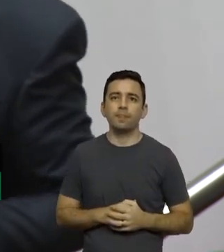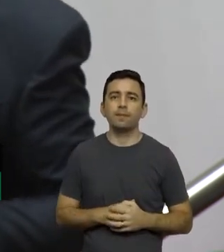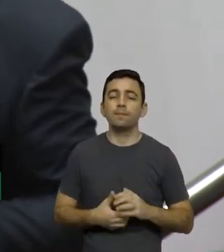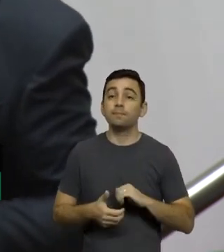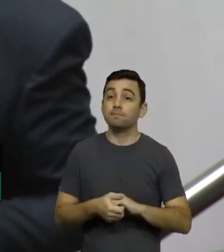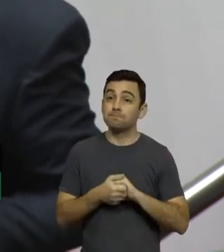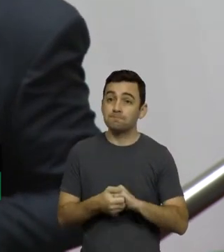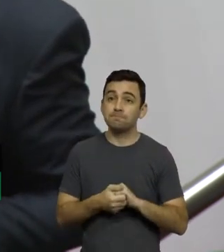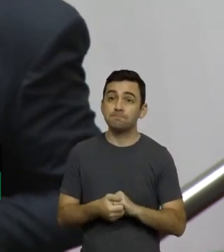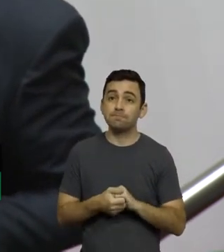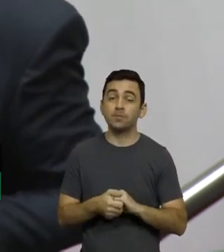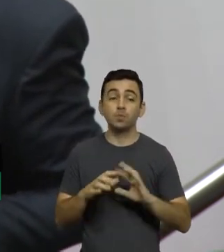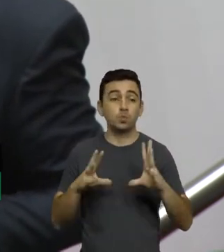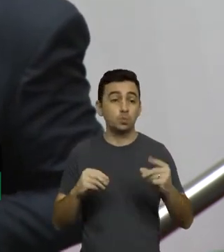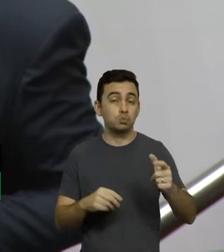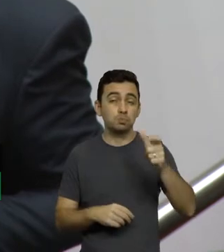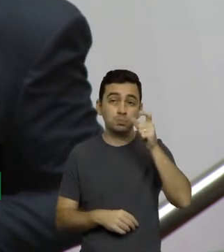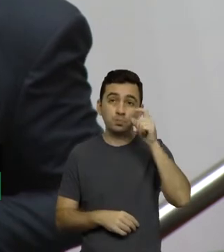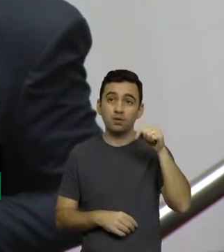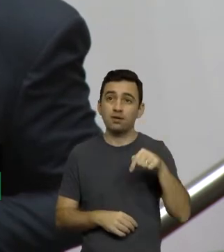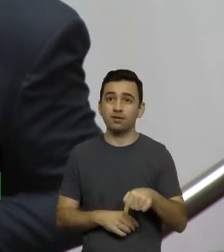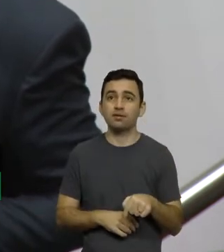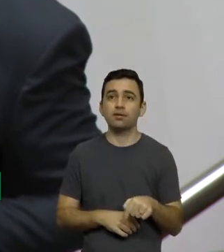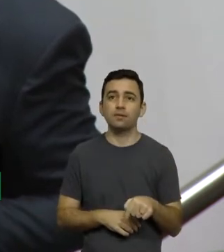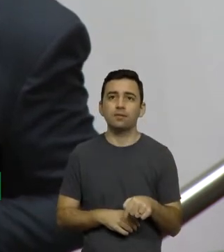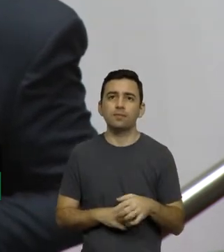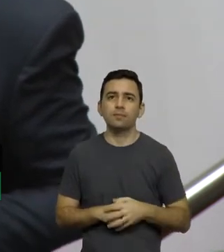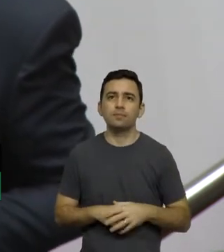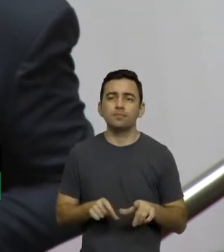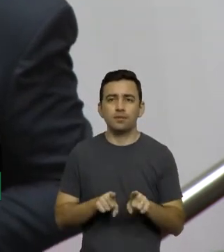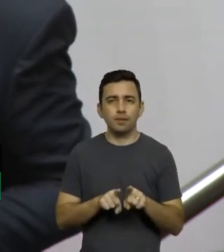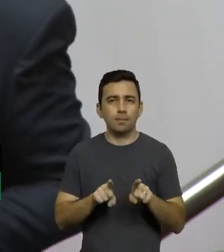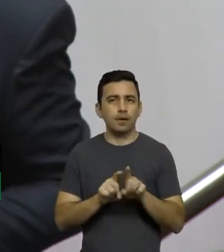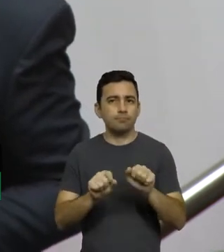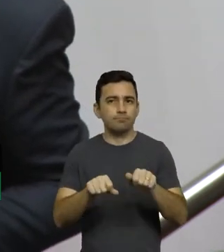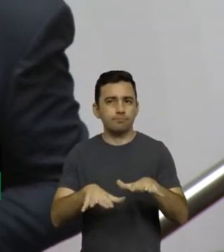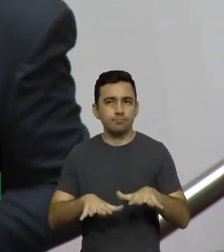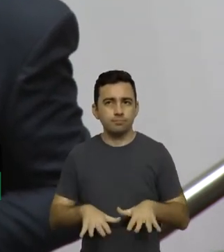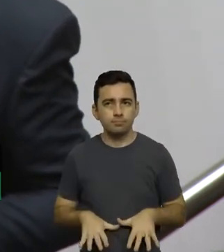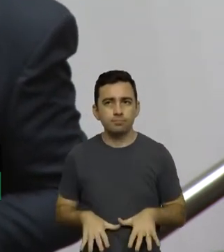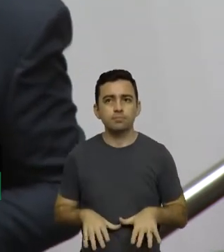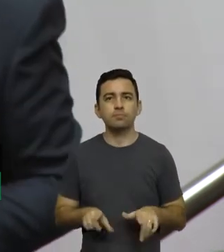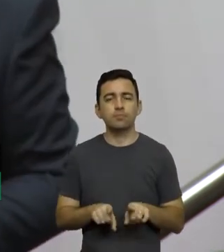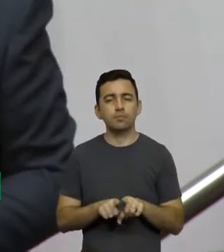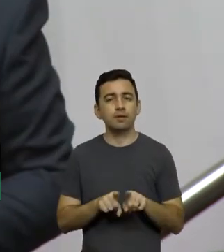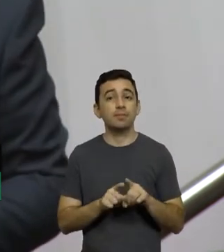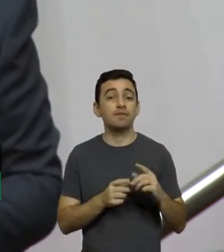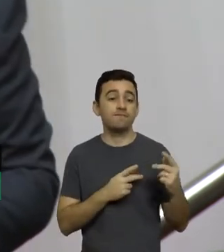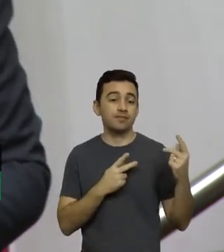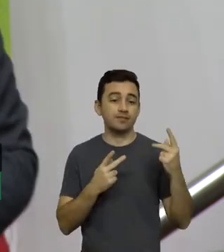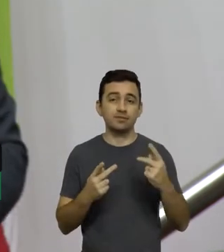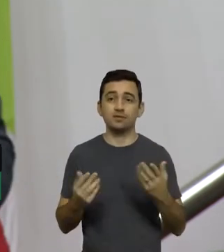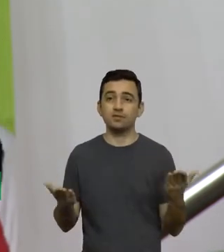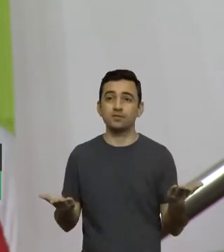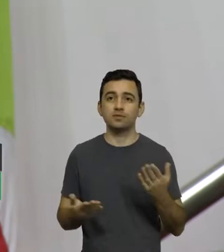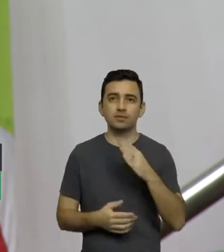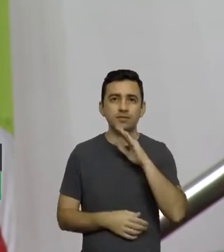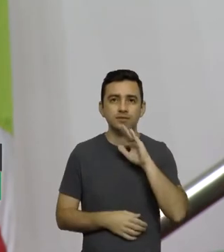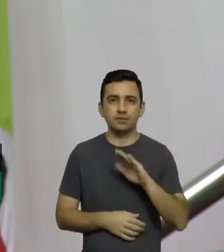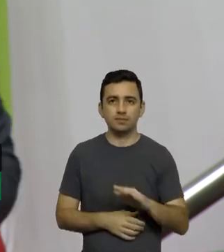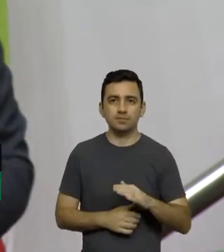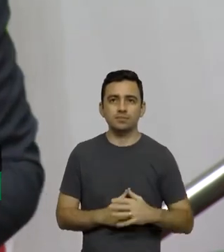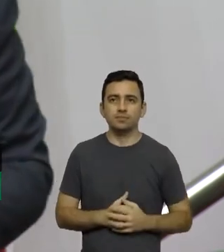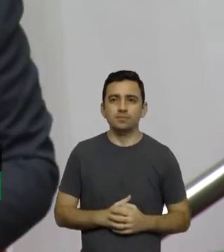Cumprimentar todos que acompanham aqui, né, no plenário e nos visitam aqui na tarde de hoje aqui na